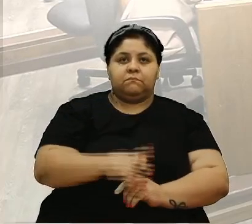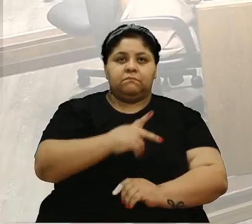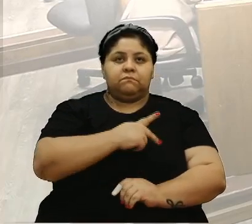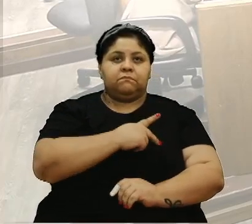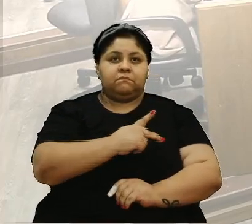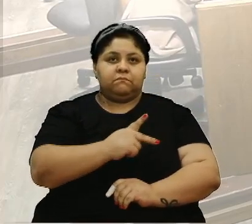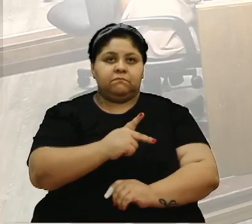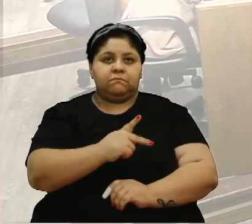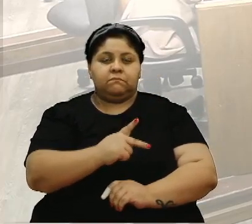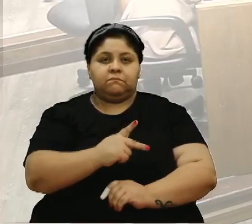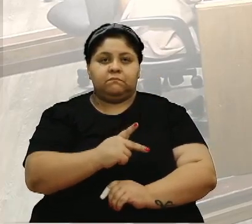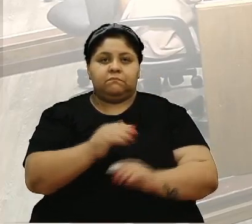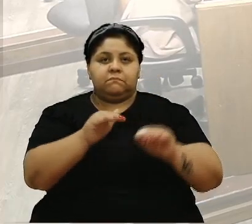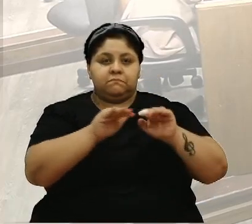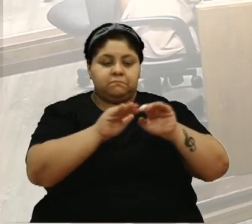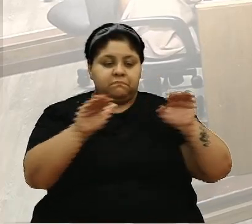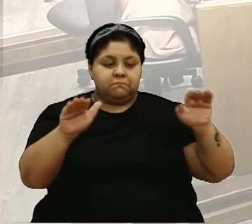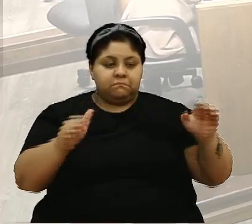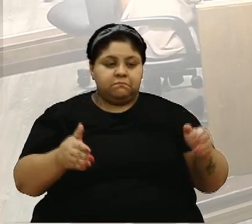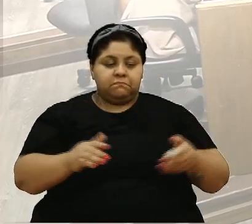presidente da mesa.